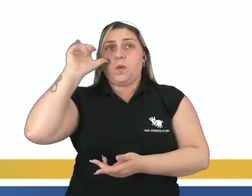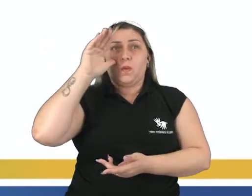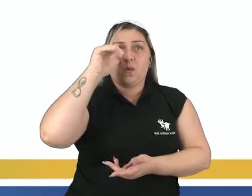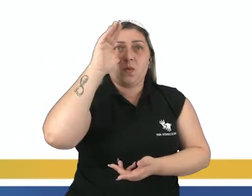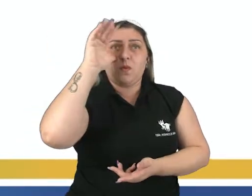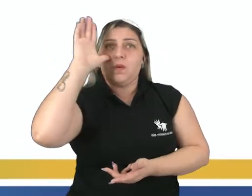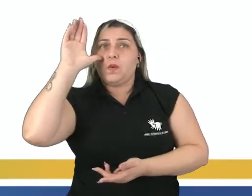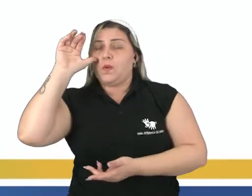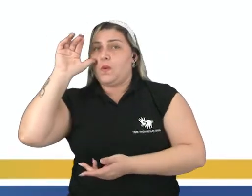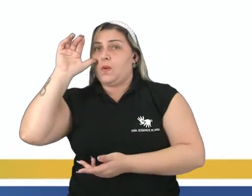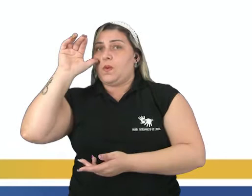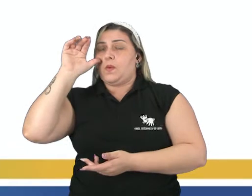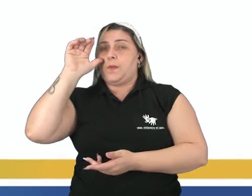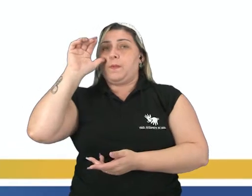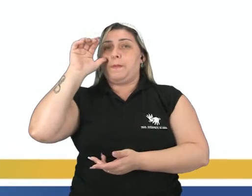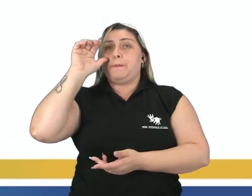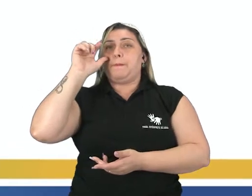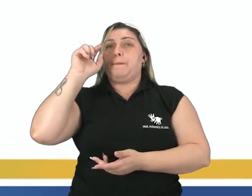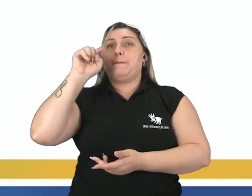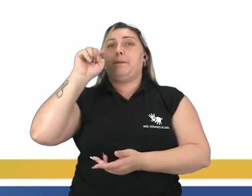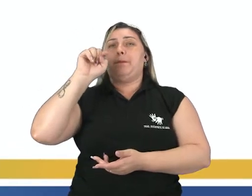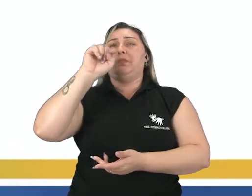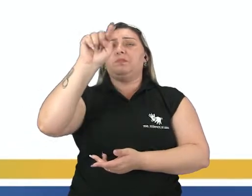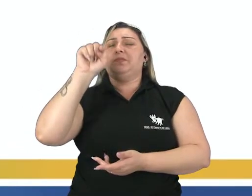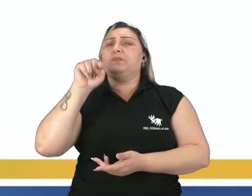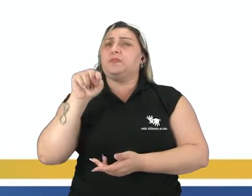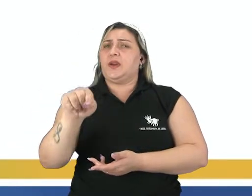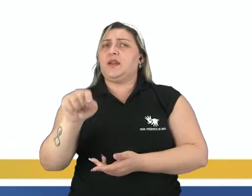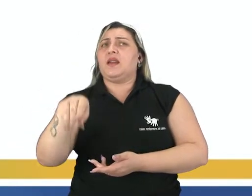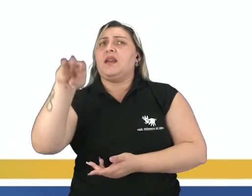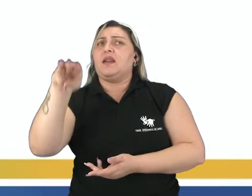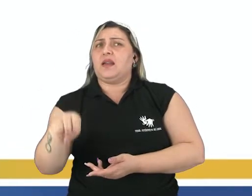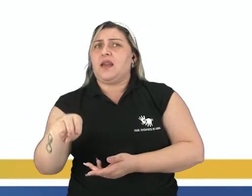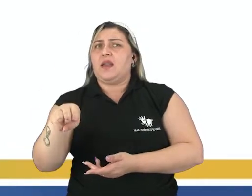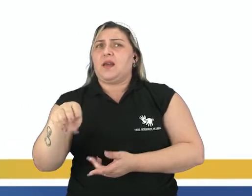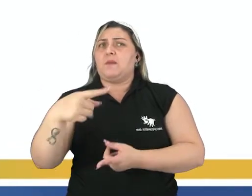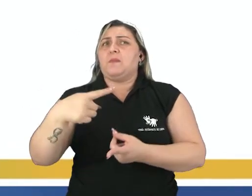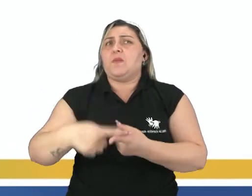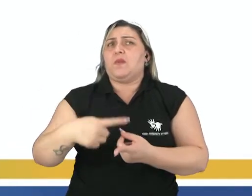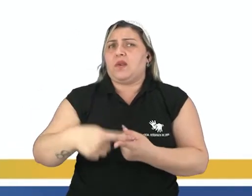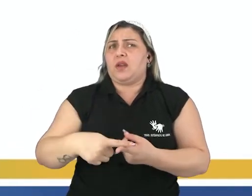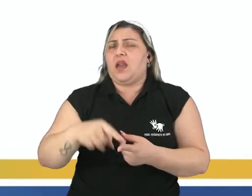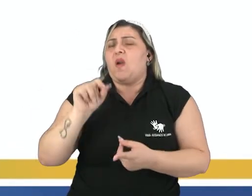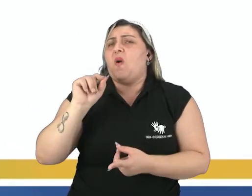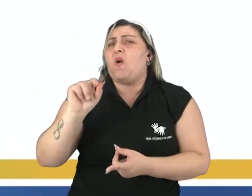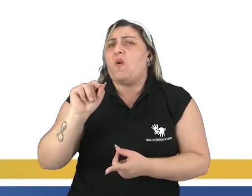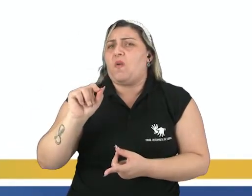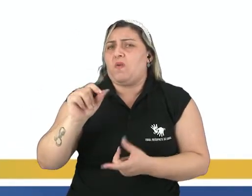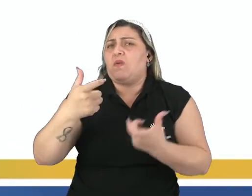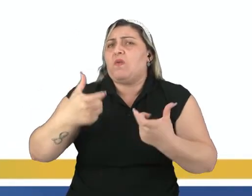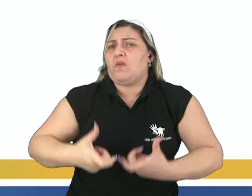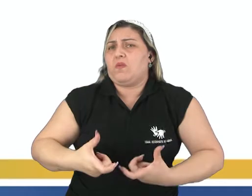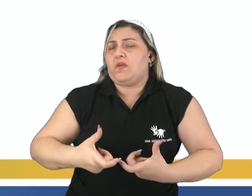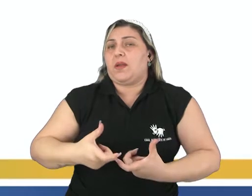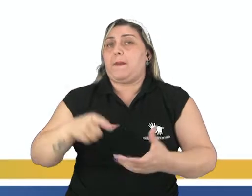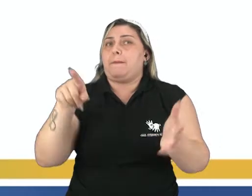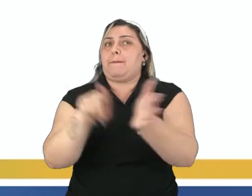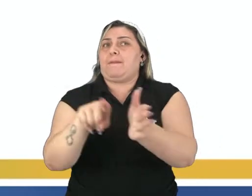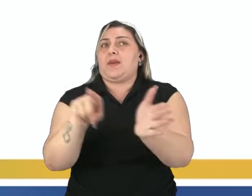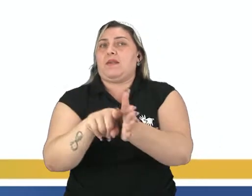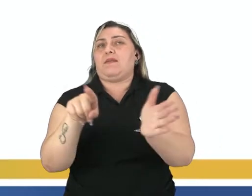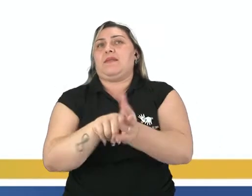curioso, dom ponto de interrogação. Quem é? Por quê? Aonde? Ele só vive